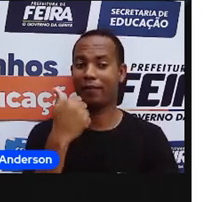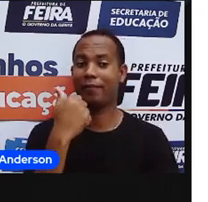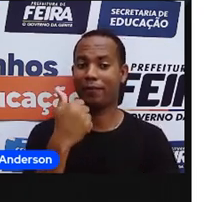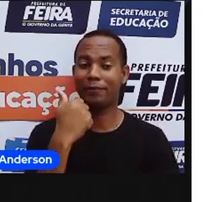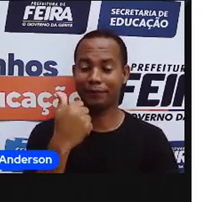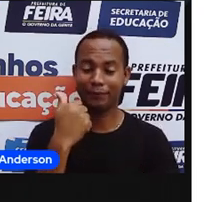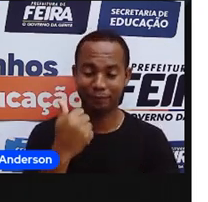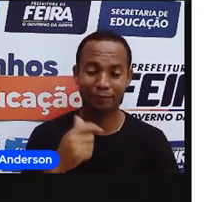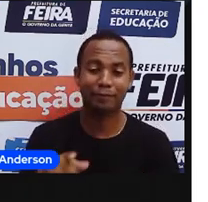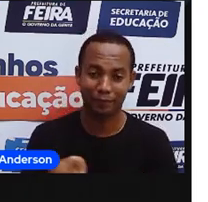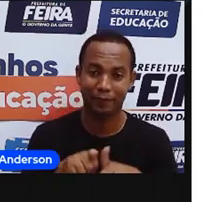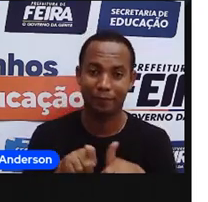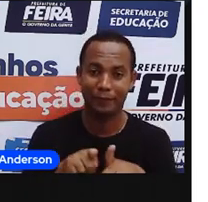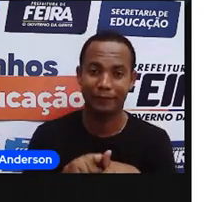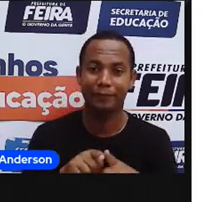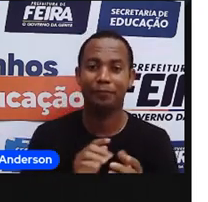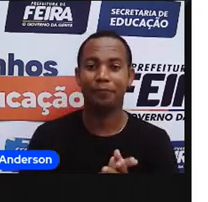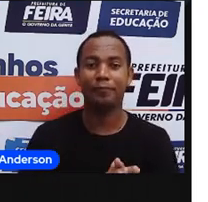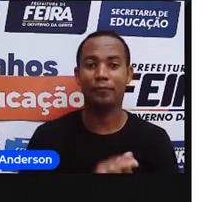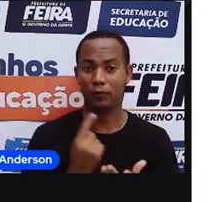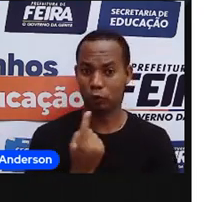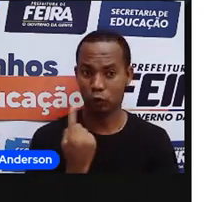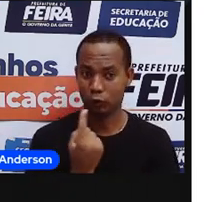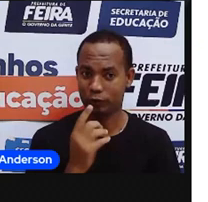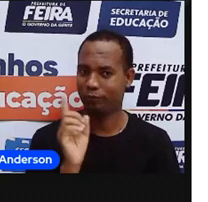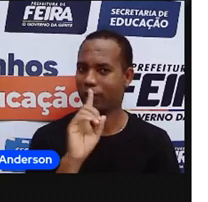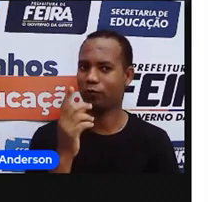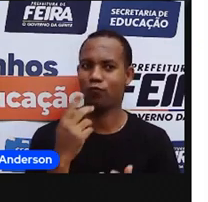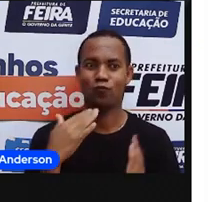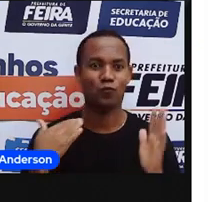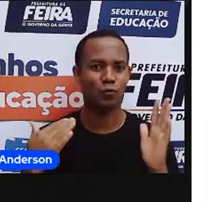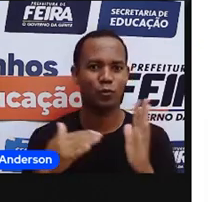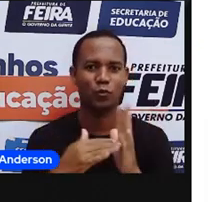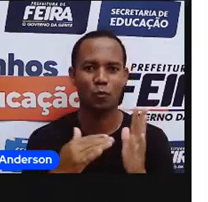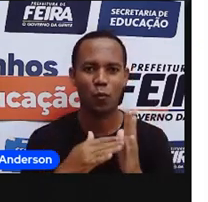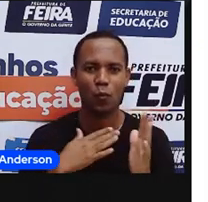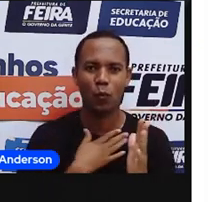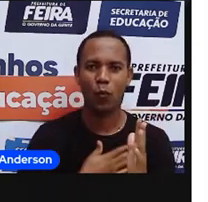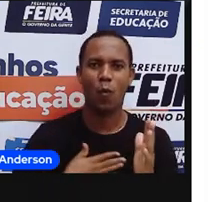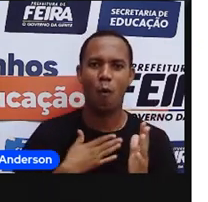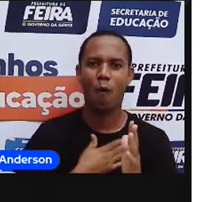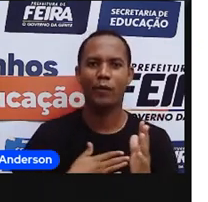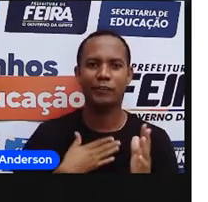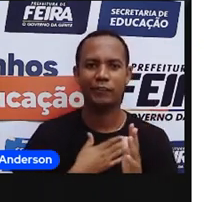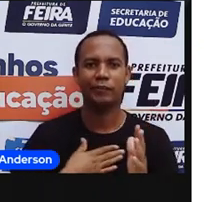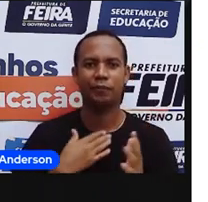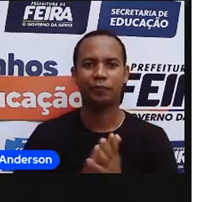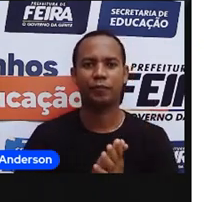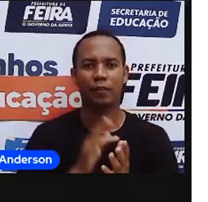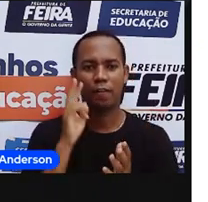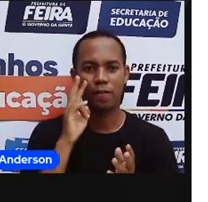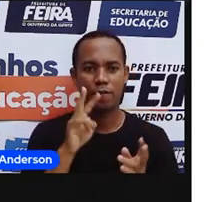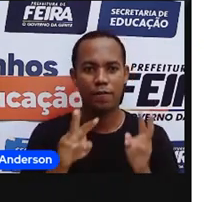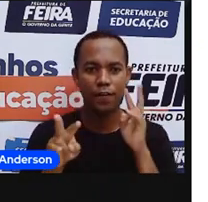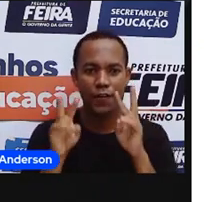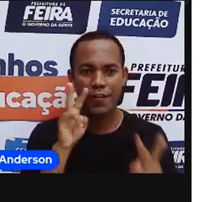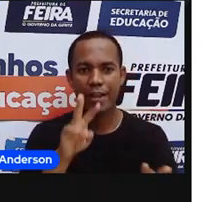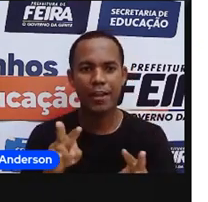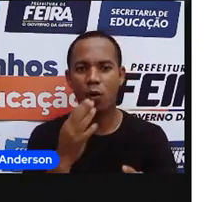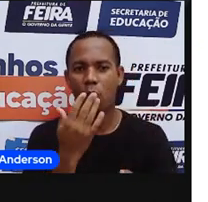É, que bom, né? Que eu não tô sozinho, você gosta? Então vamos ver as